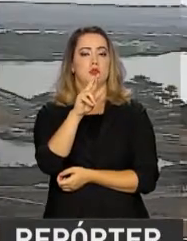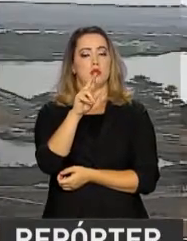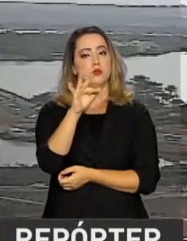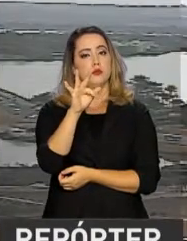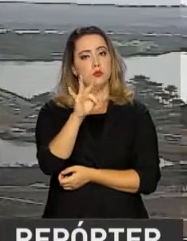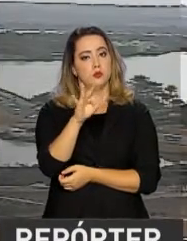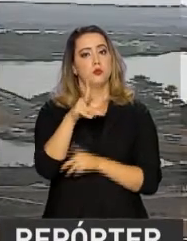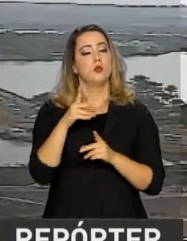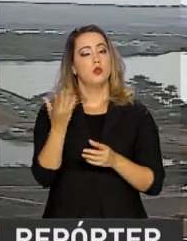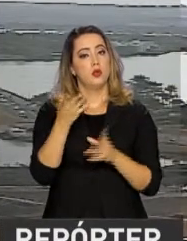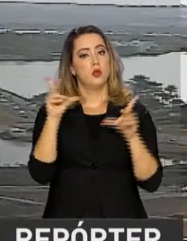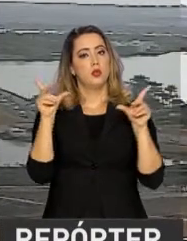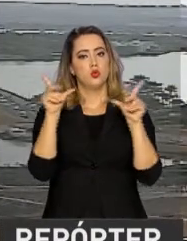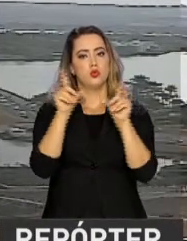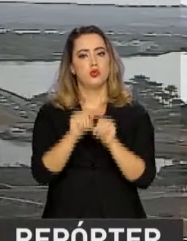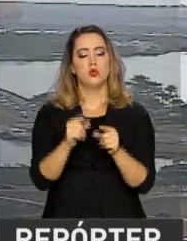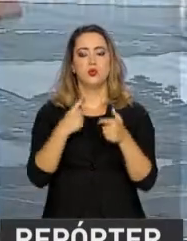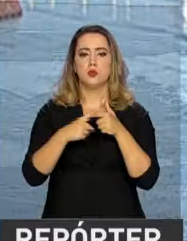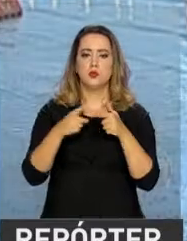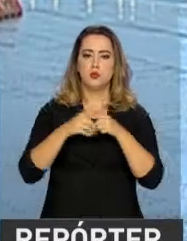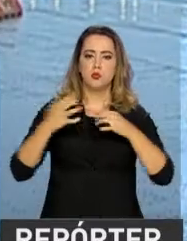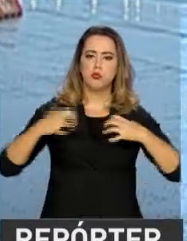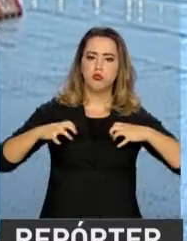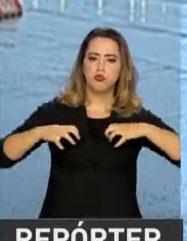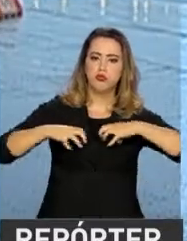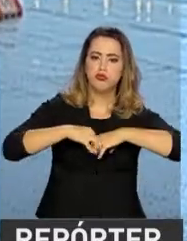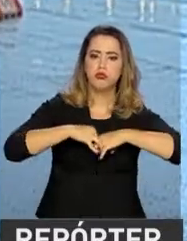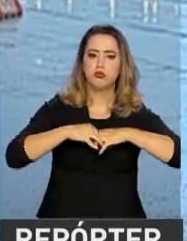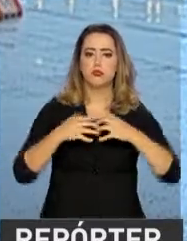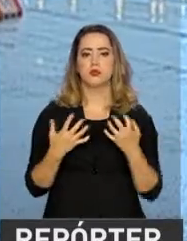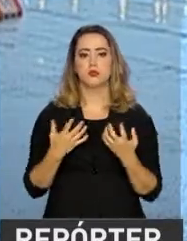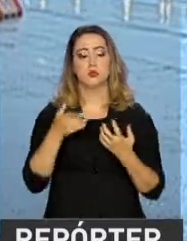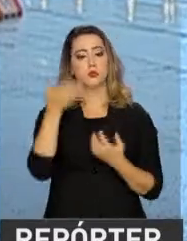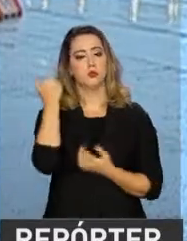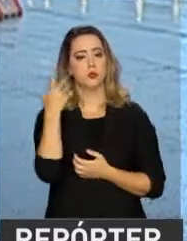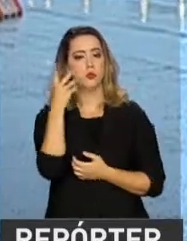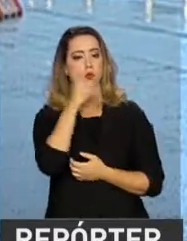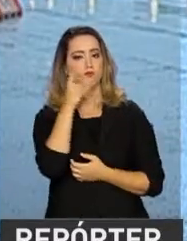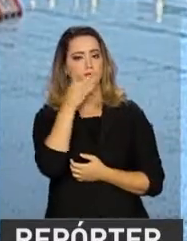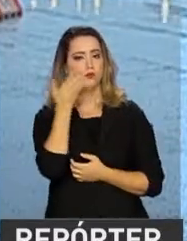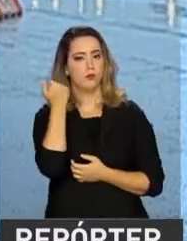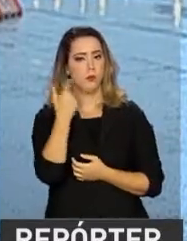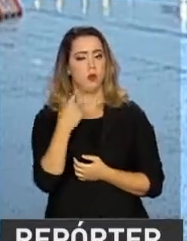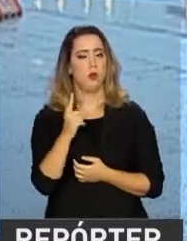segundo o balanço da prf do último feriado de 12 de outubro foram